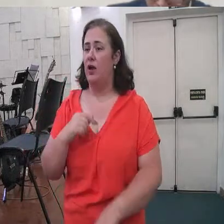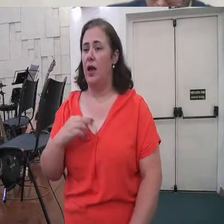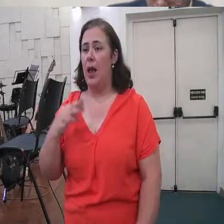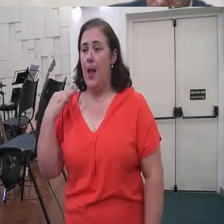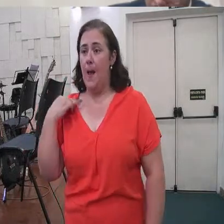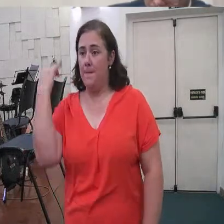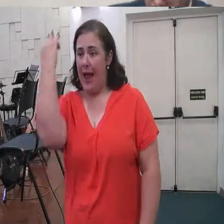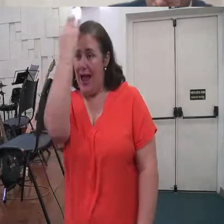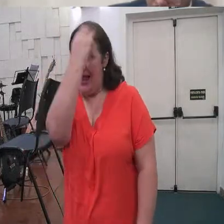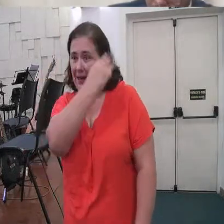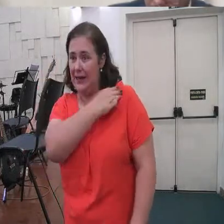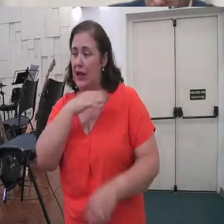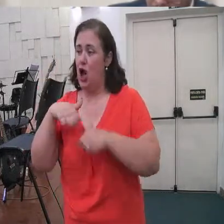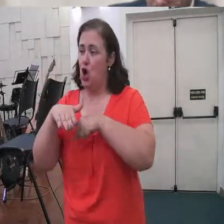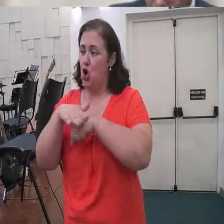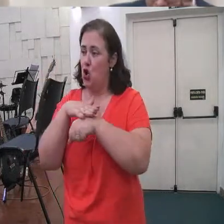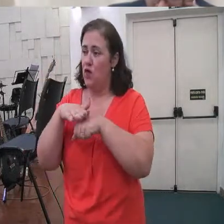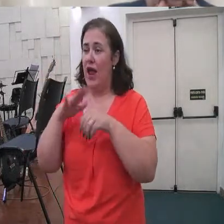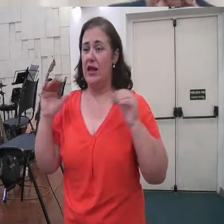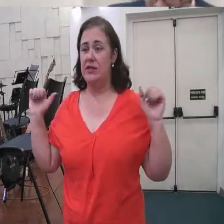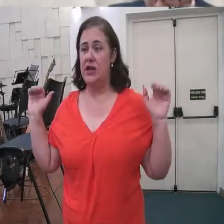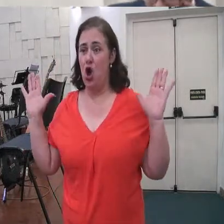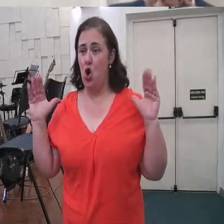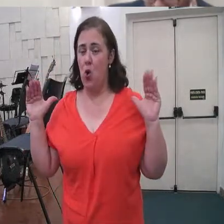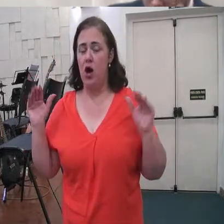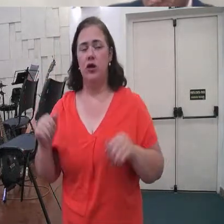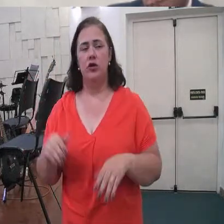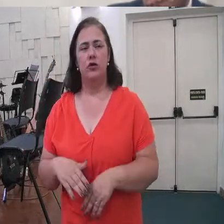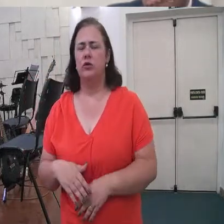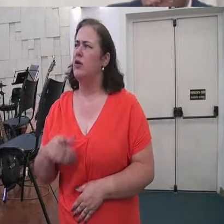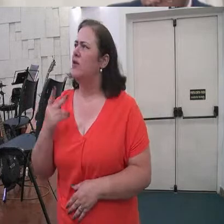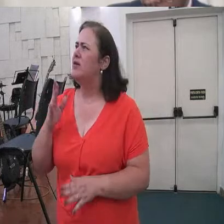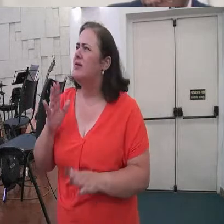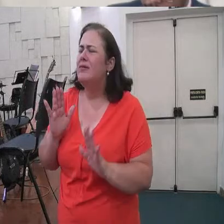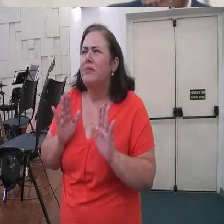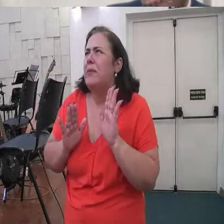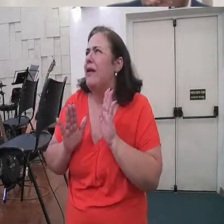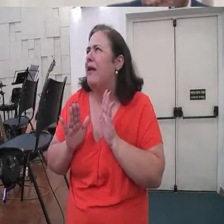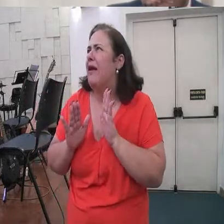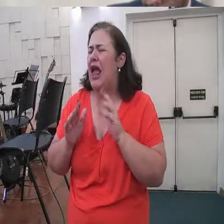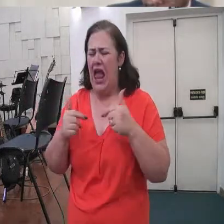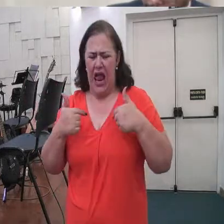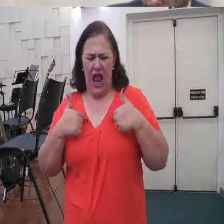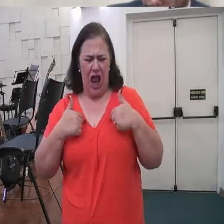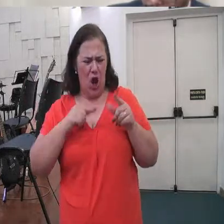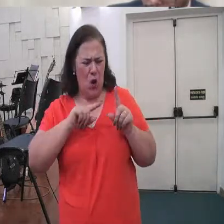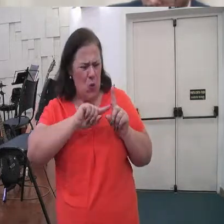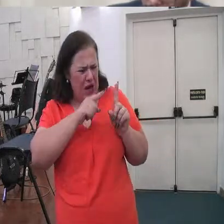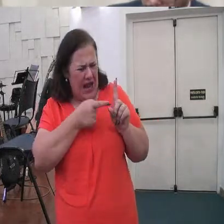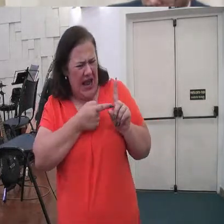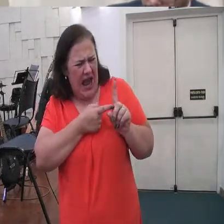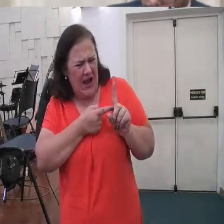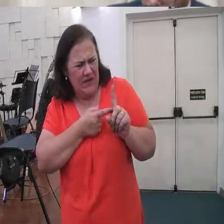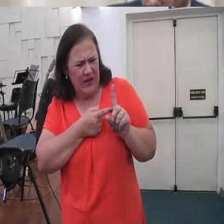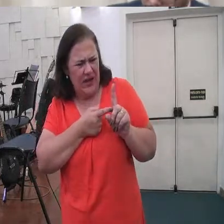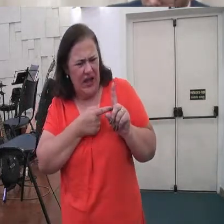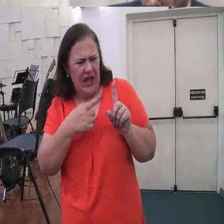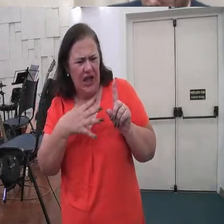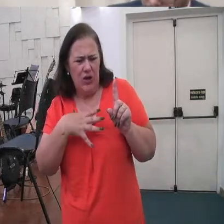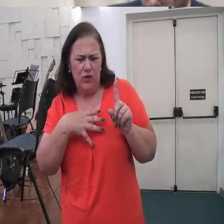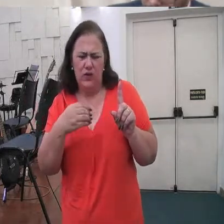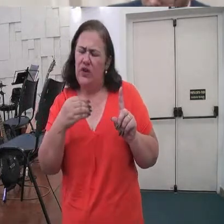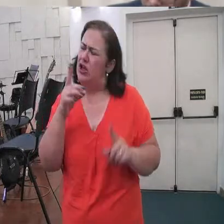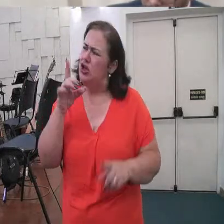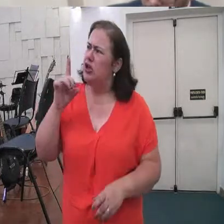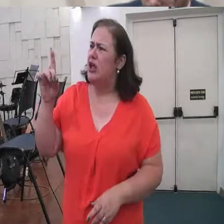isso? Ela havia acabado de receber a notícia de que seria mãe do Filho de Deus. E